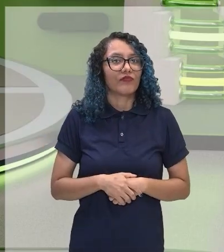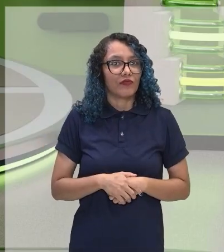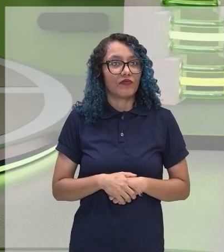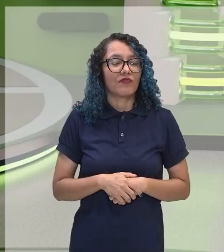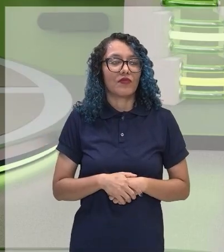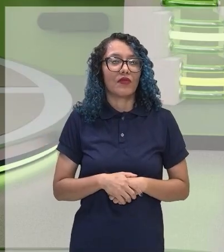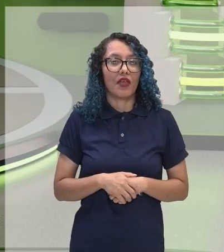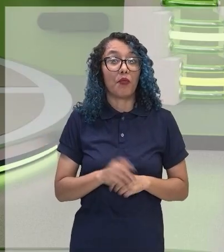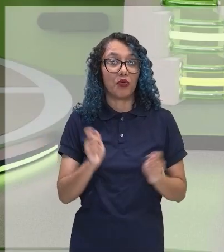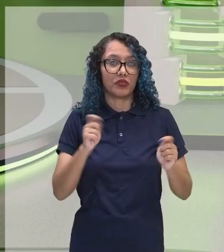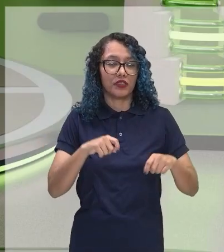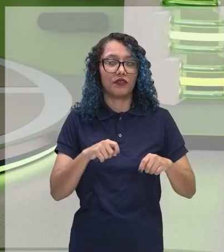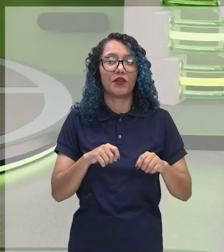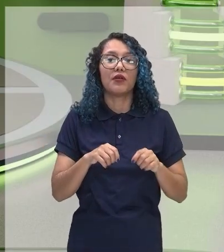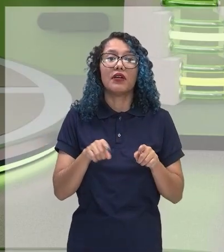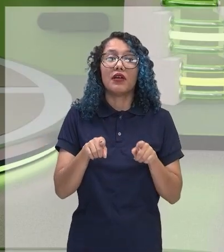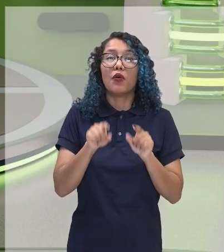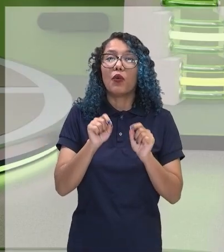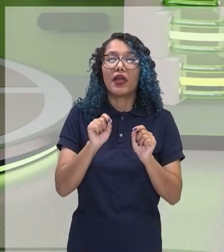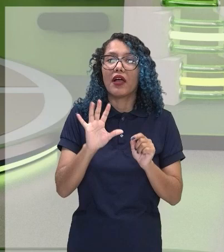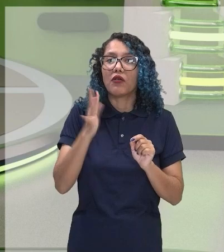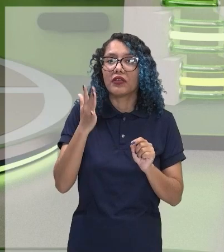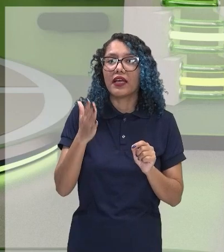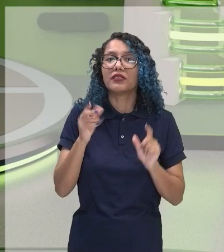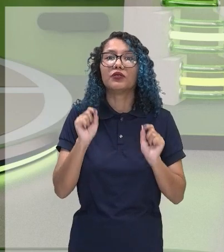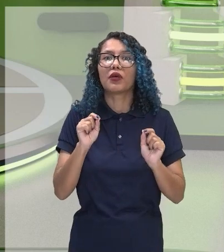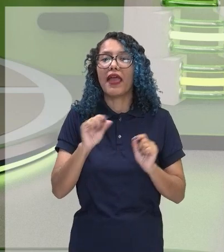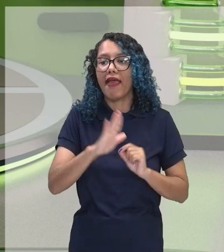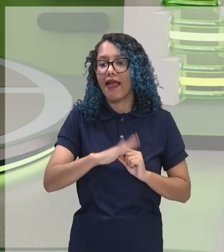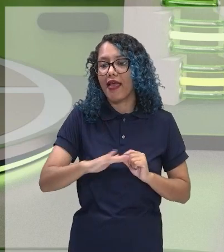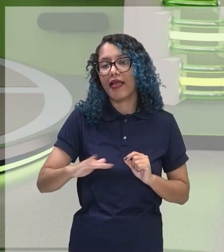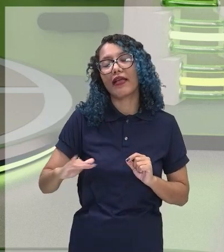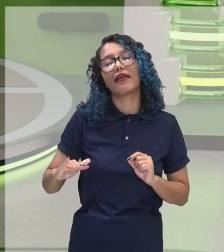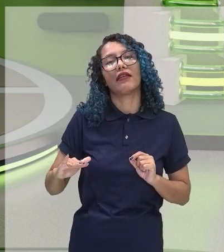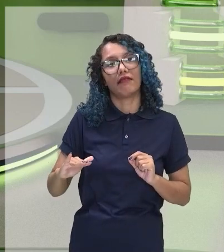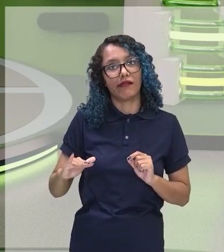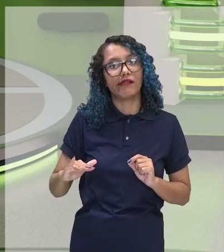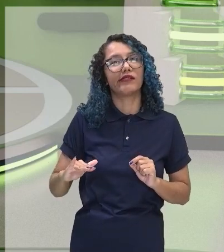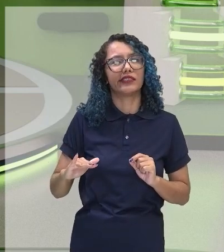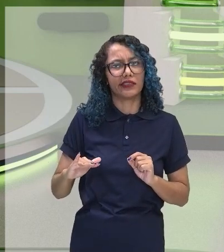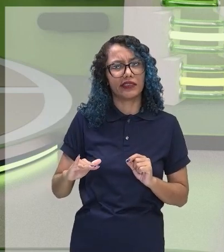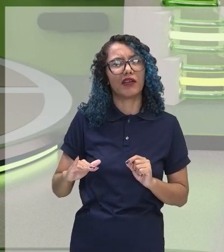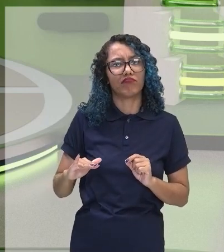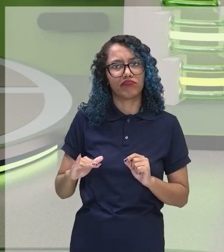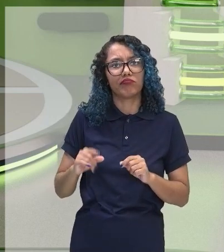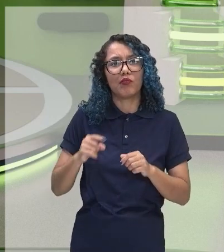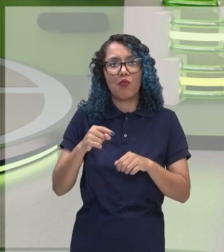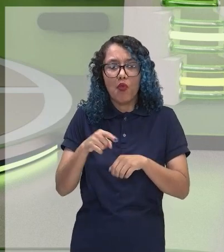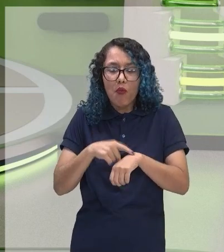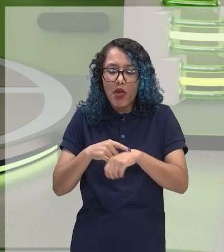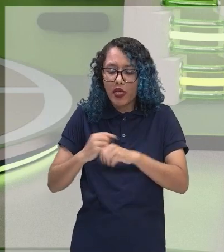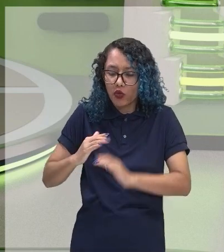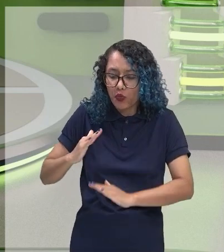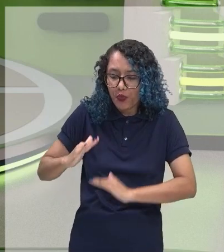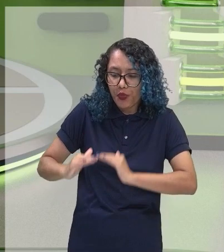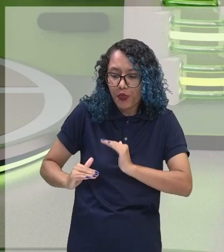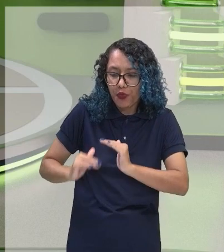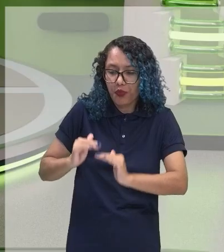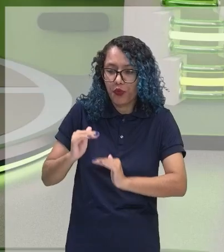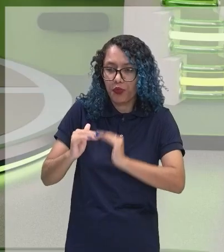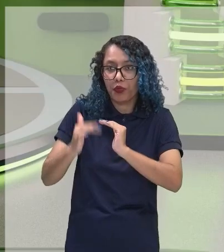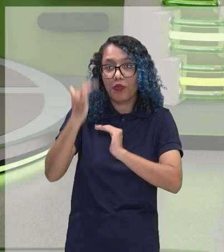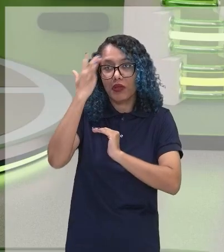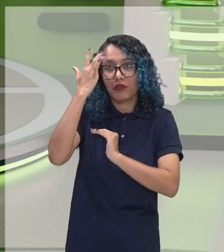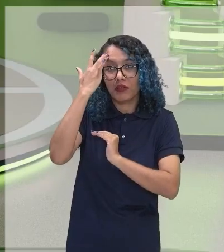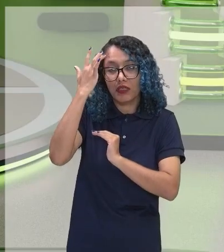vai acontecer ali com crianças muito jovens, né, que vão ainda estar amadurecendo. Diante da